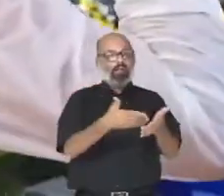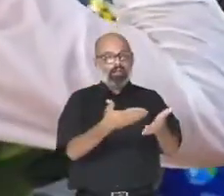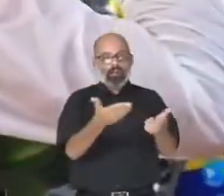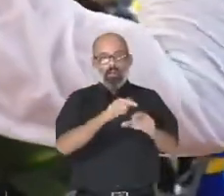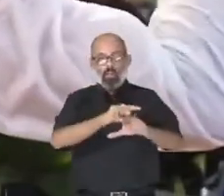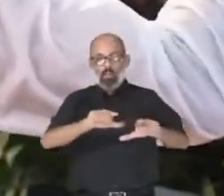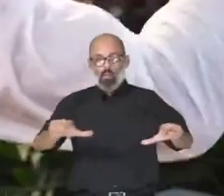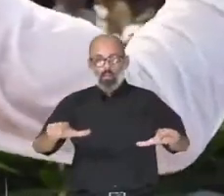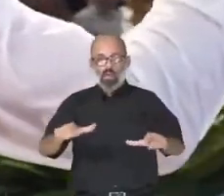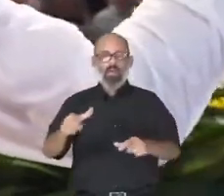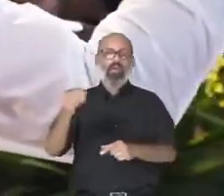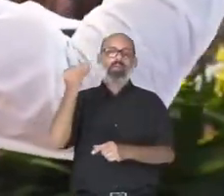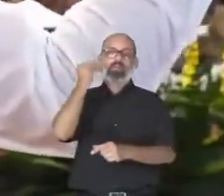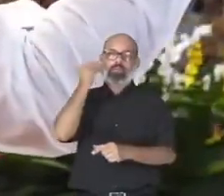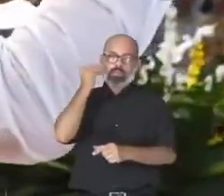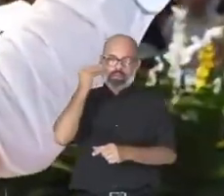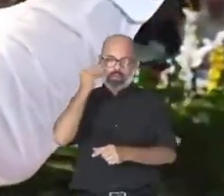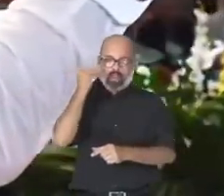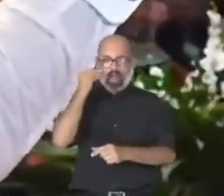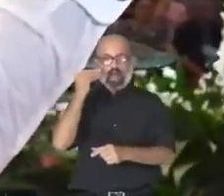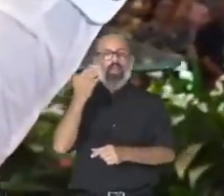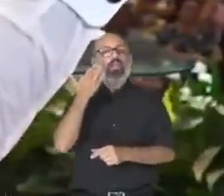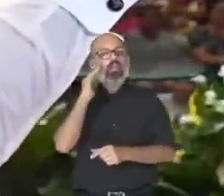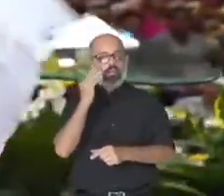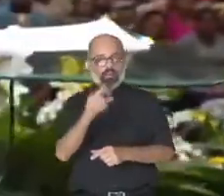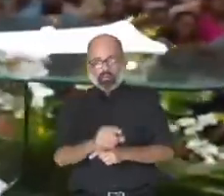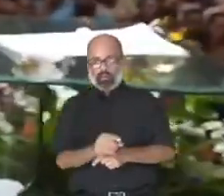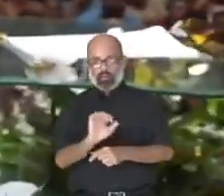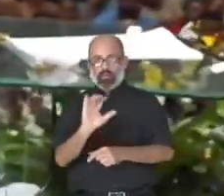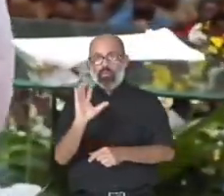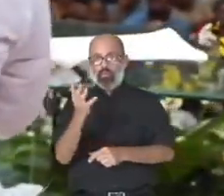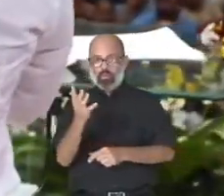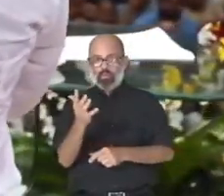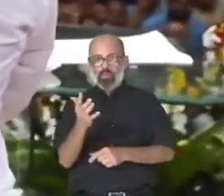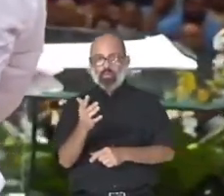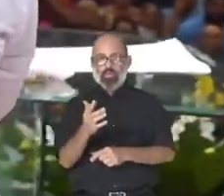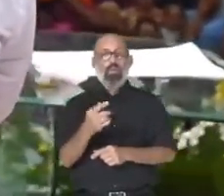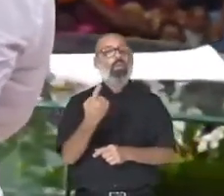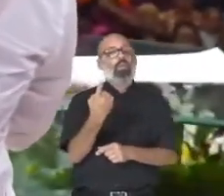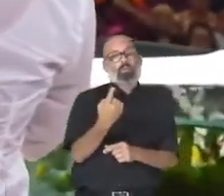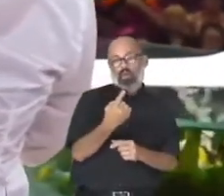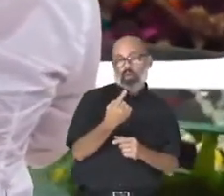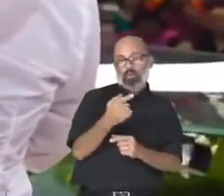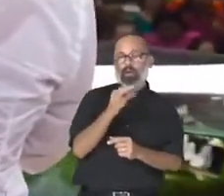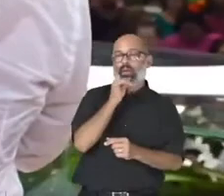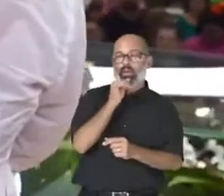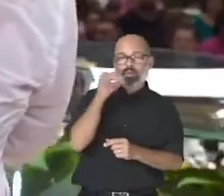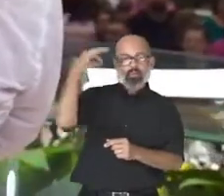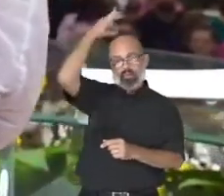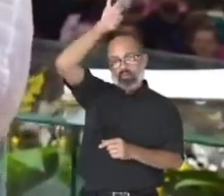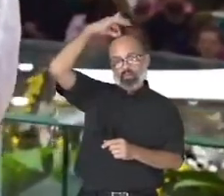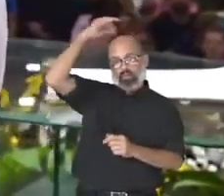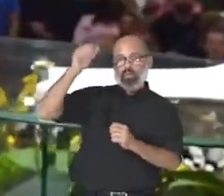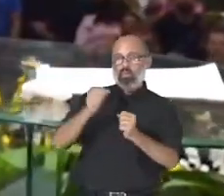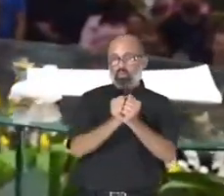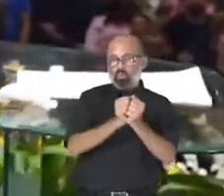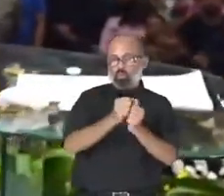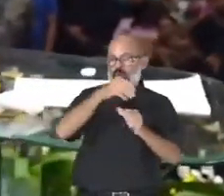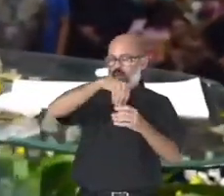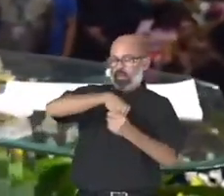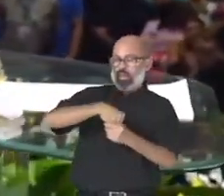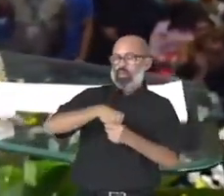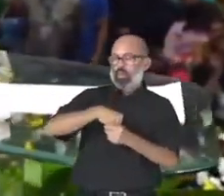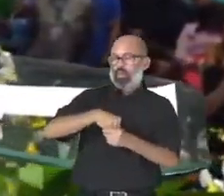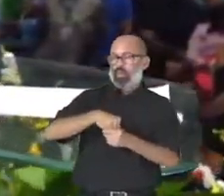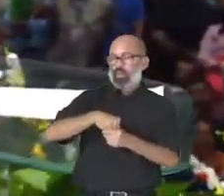ser tentado. Está entendendo? Uma coisa é o Espírito Santo estar com, outra coisa é ele estar em você. E agora